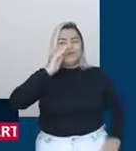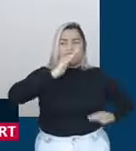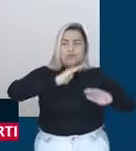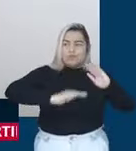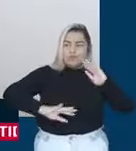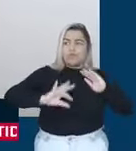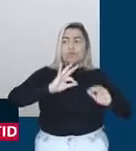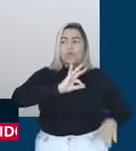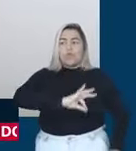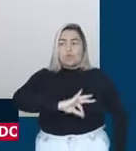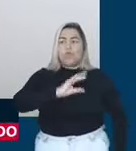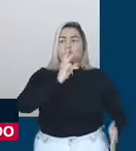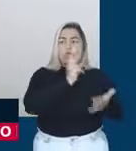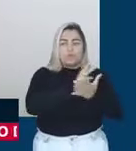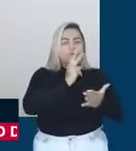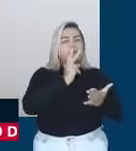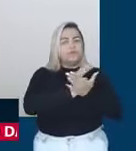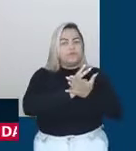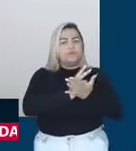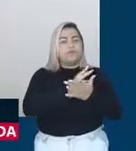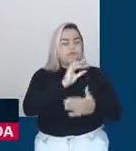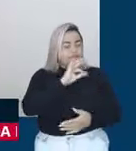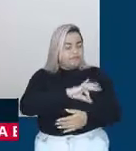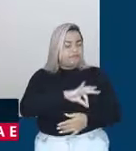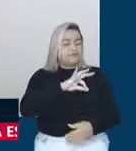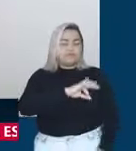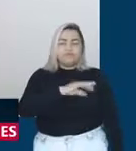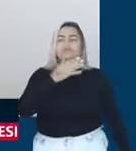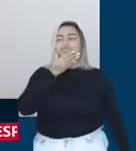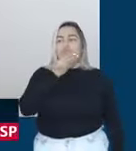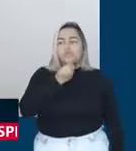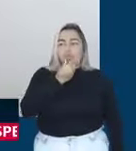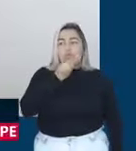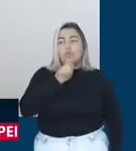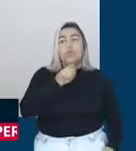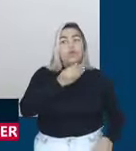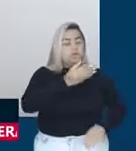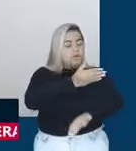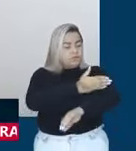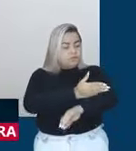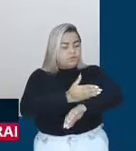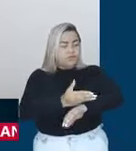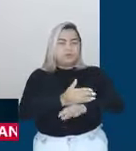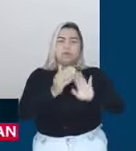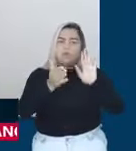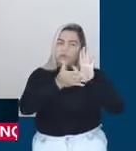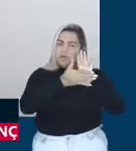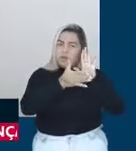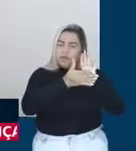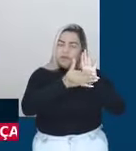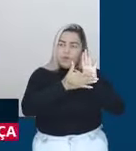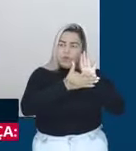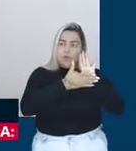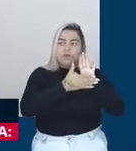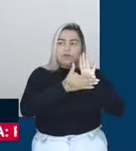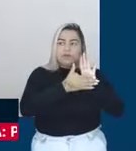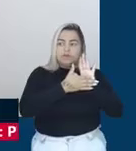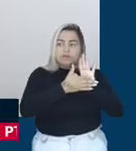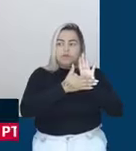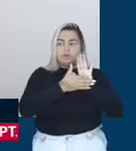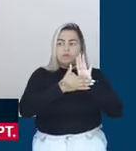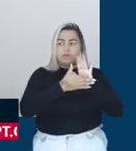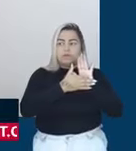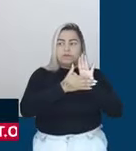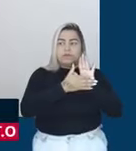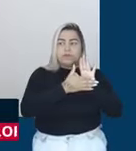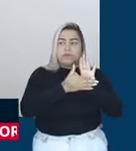passa a ter o mesmo salário que o homem branco. Isso foi uma proposta para mim, que eu chamo da